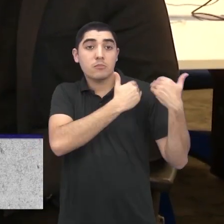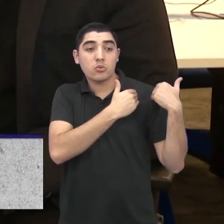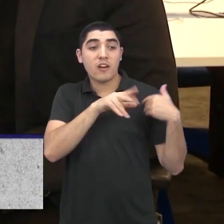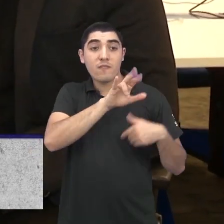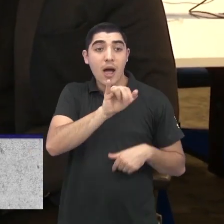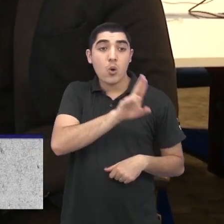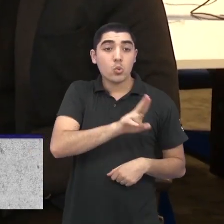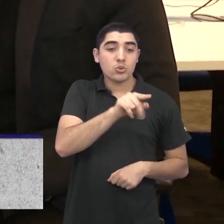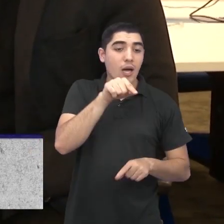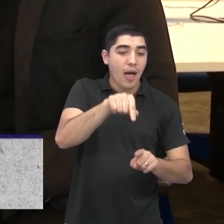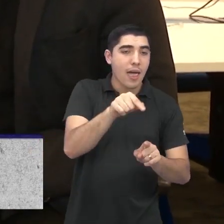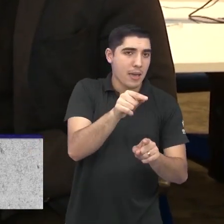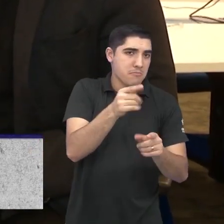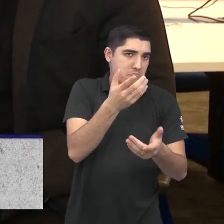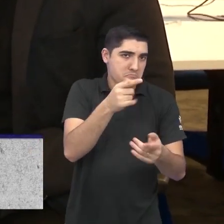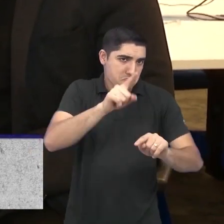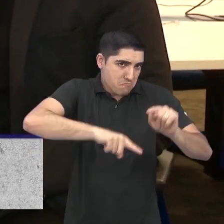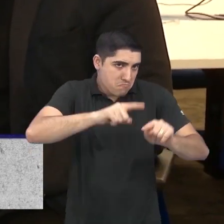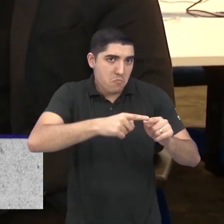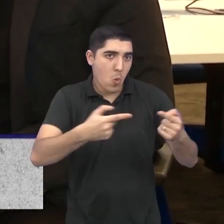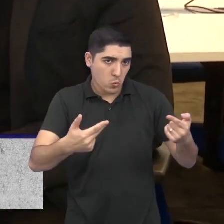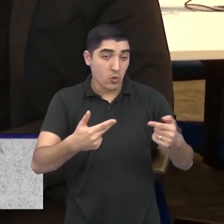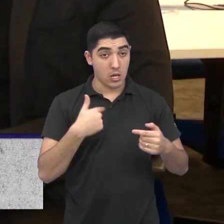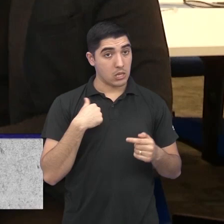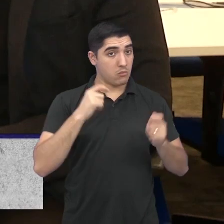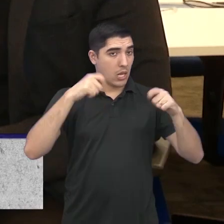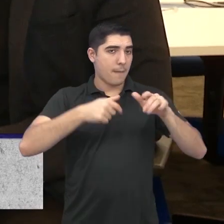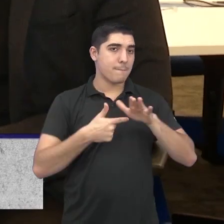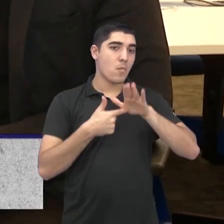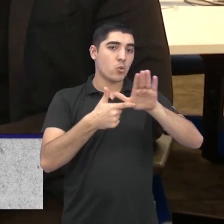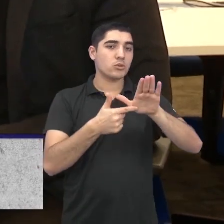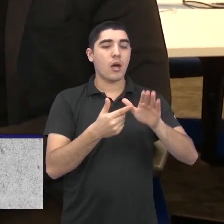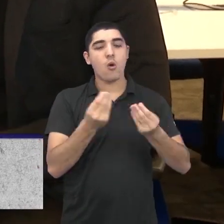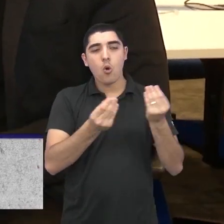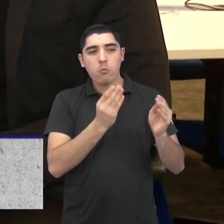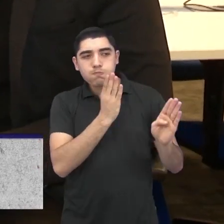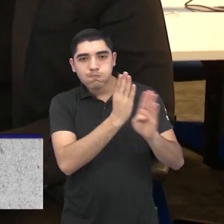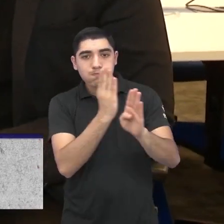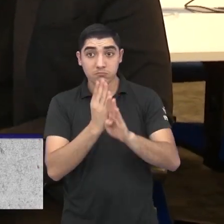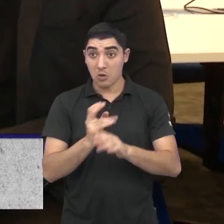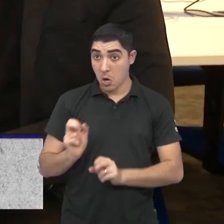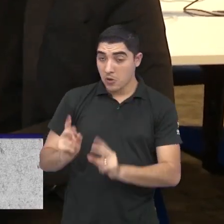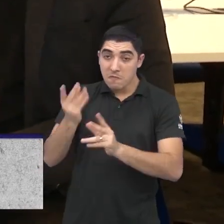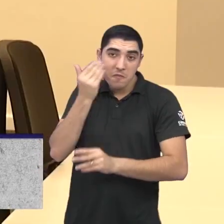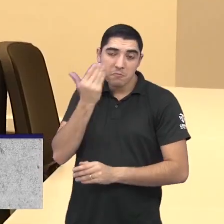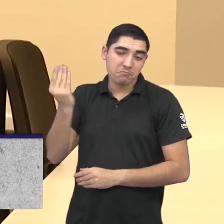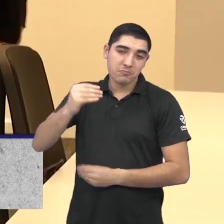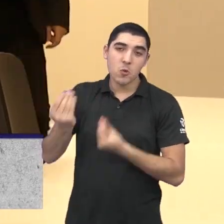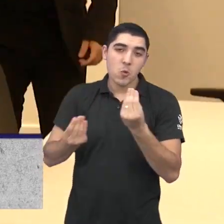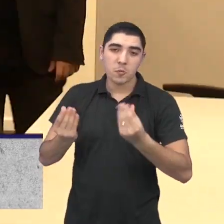produto. E aí eu posso mostrar um pouquinho para vocês como é feita essa identificação de personas. Perfeito. Vamos lá então.